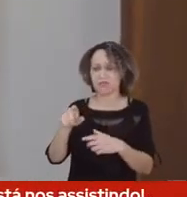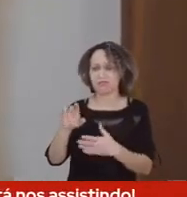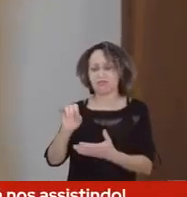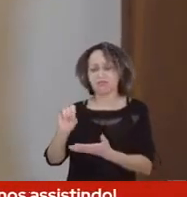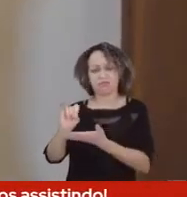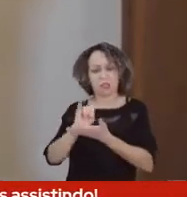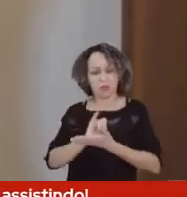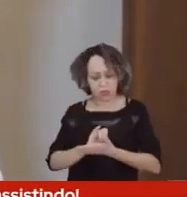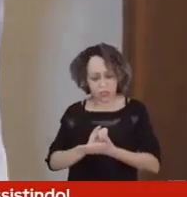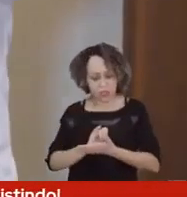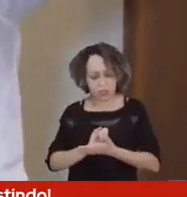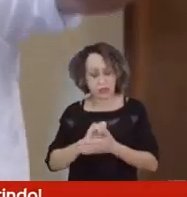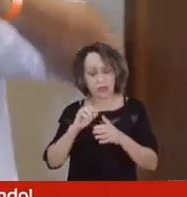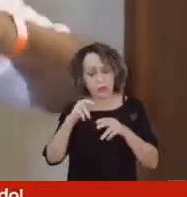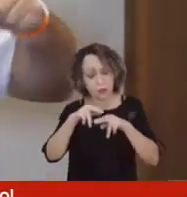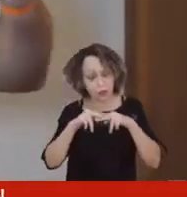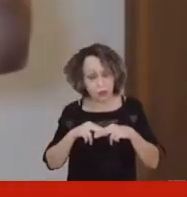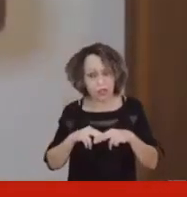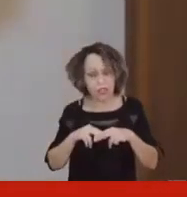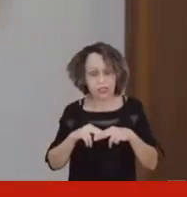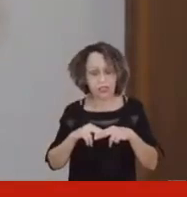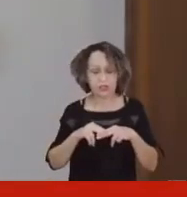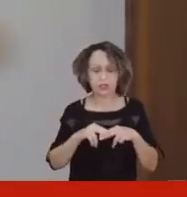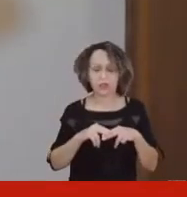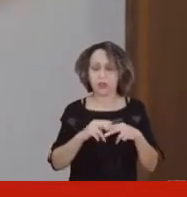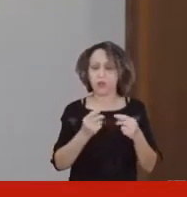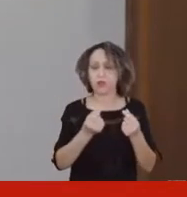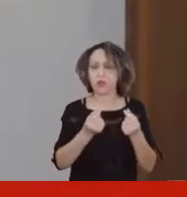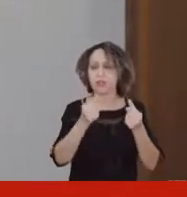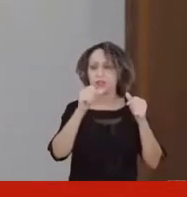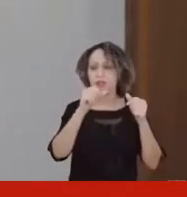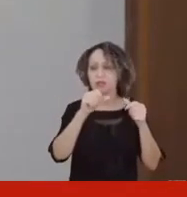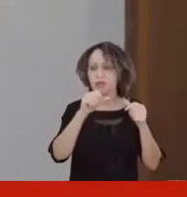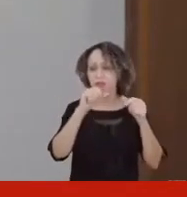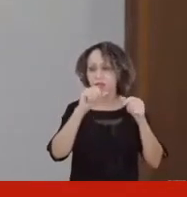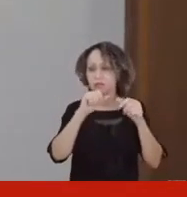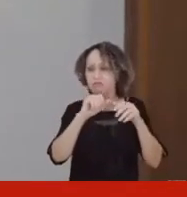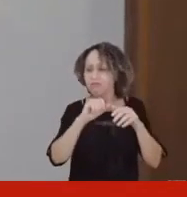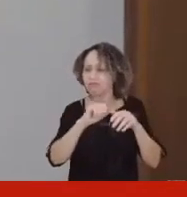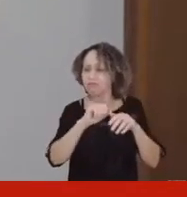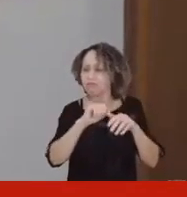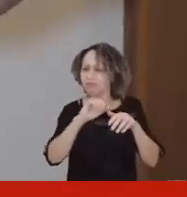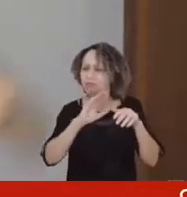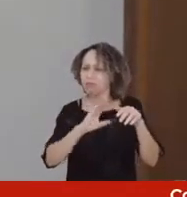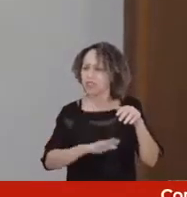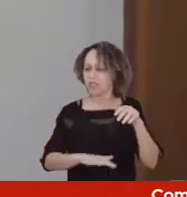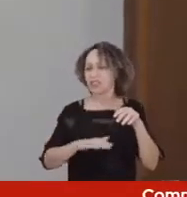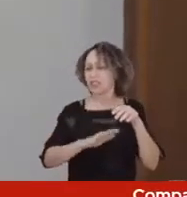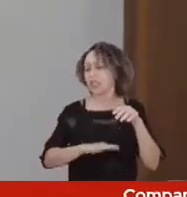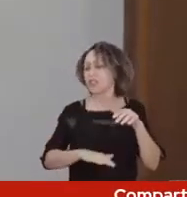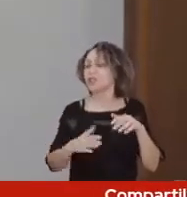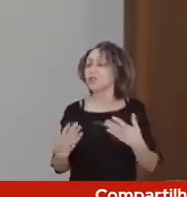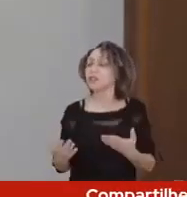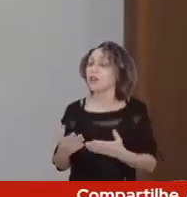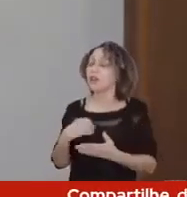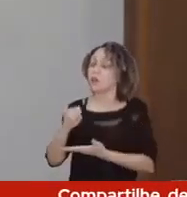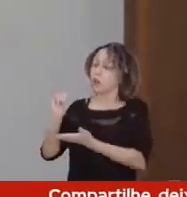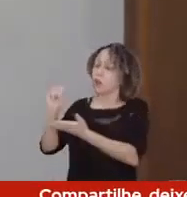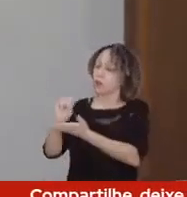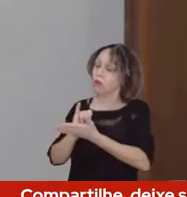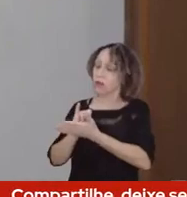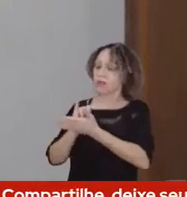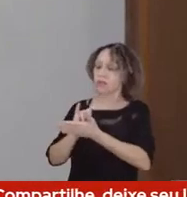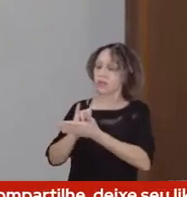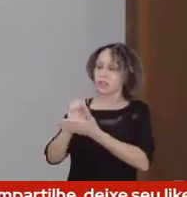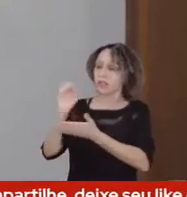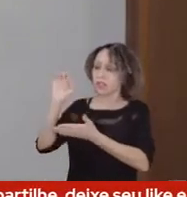da Europa para o gás e comprava o gás dos Estados Unidos com um preço muito mais baixo e cobrava do brasileiro o gás